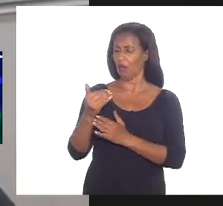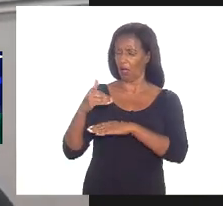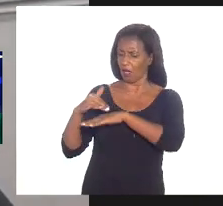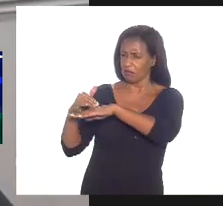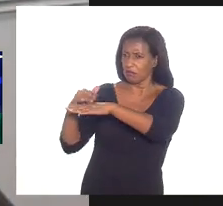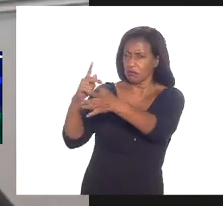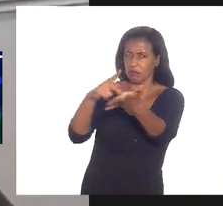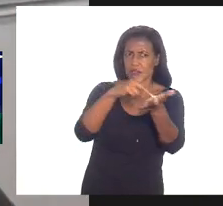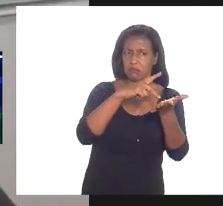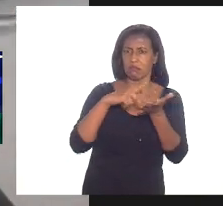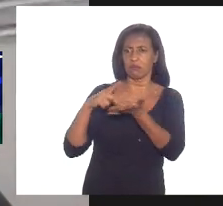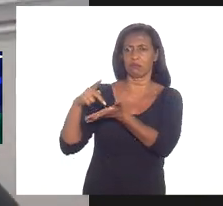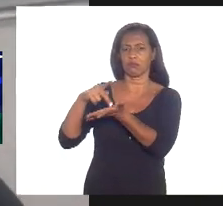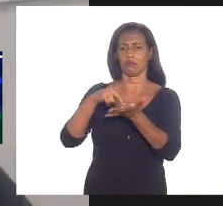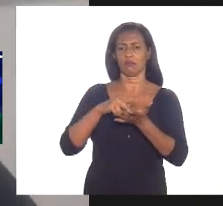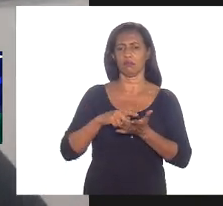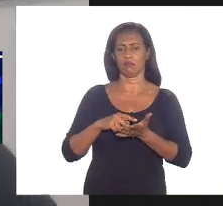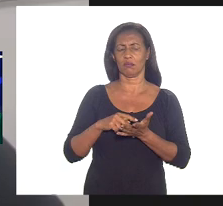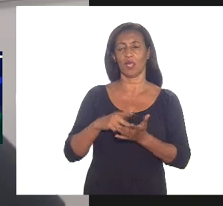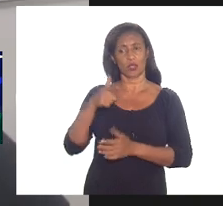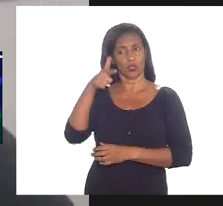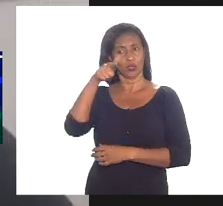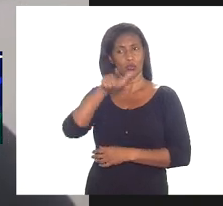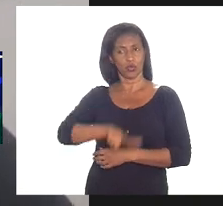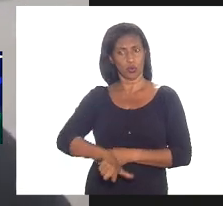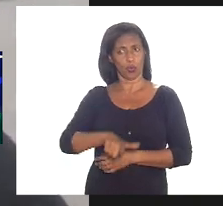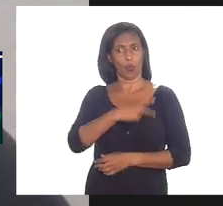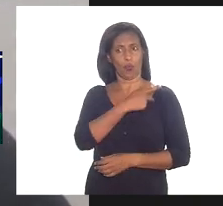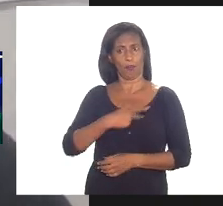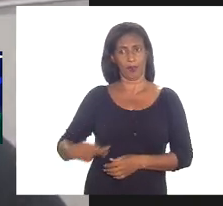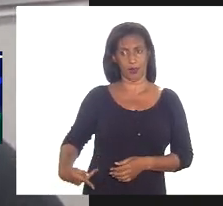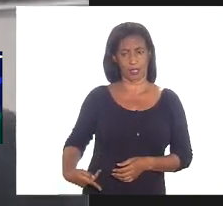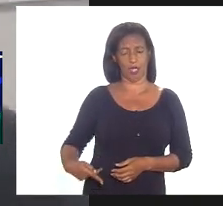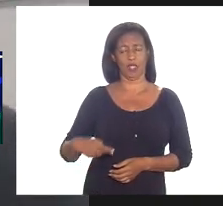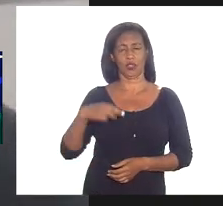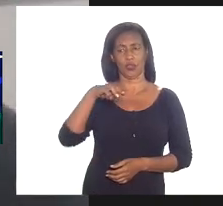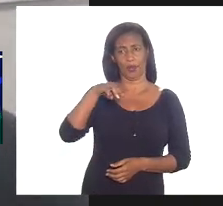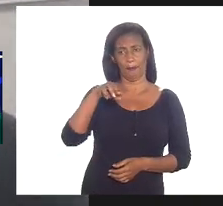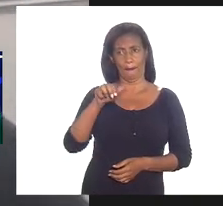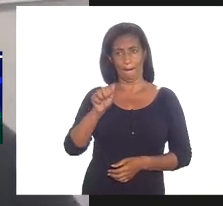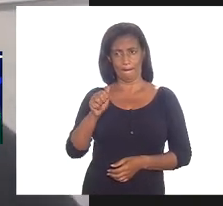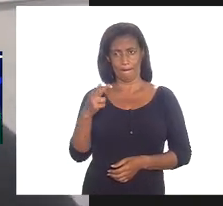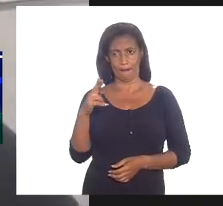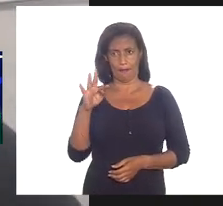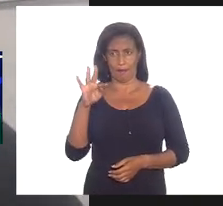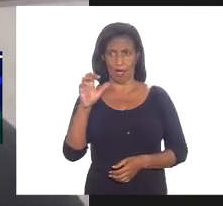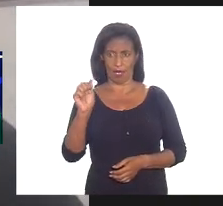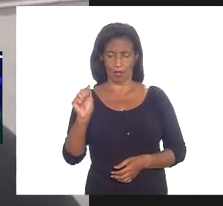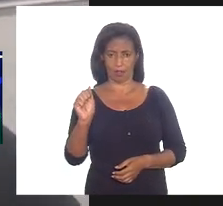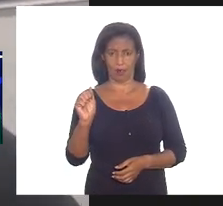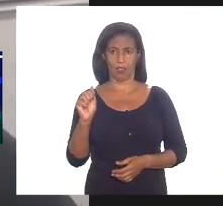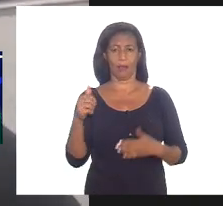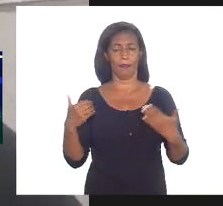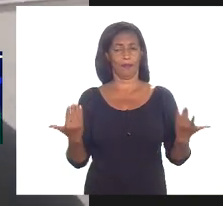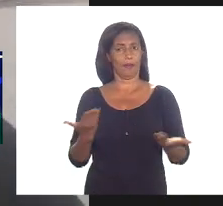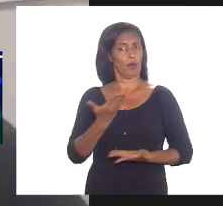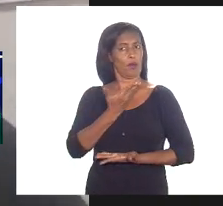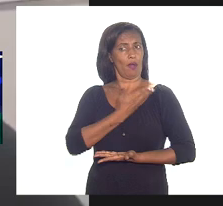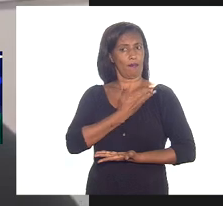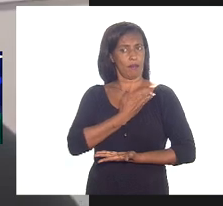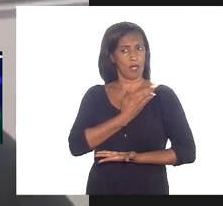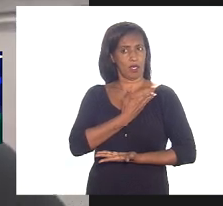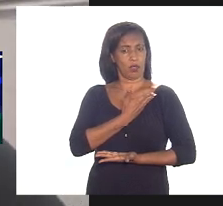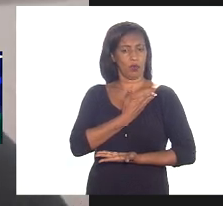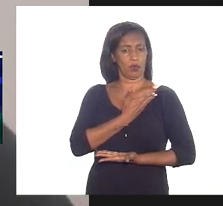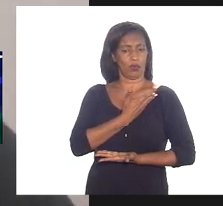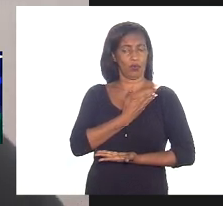aqui e agora mais uma vez Presidente Marta Rocha meu amigo e eu disse até o